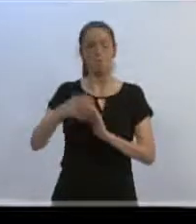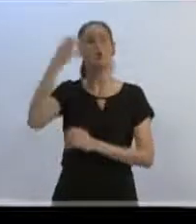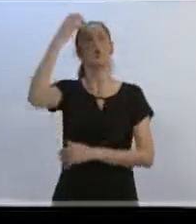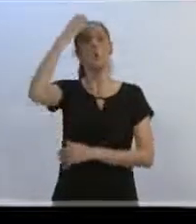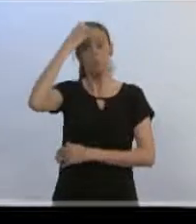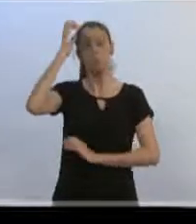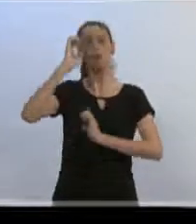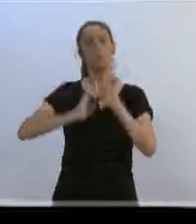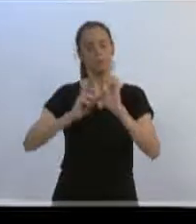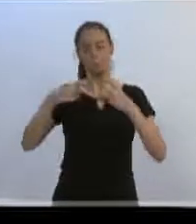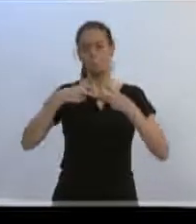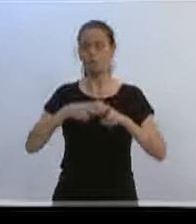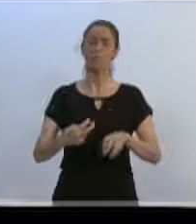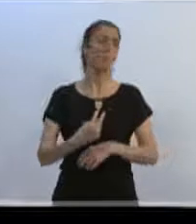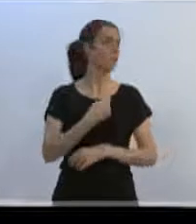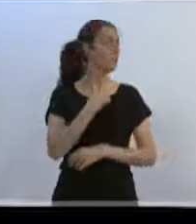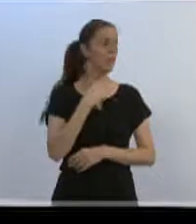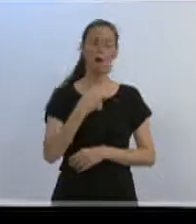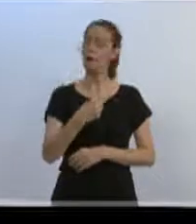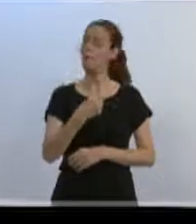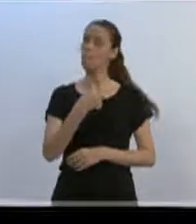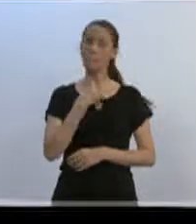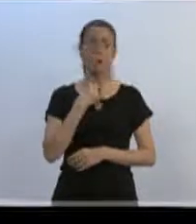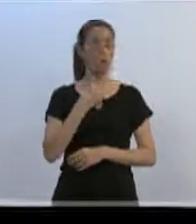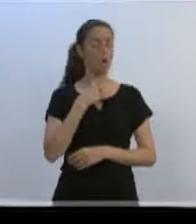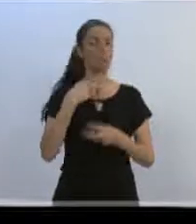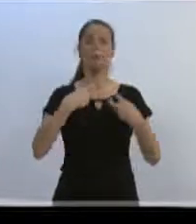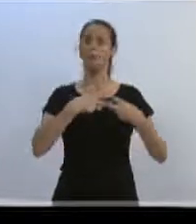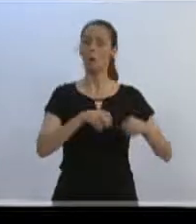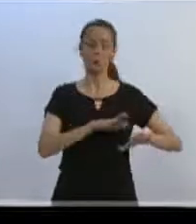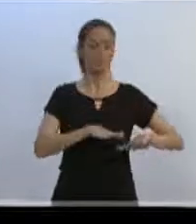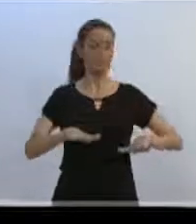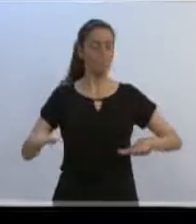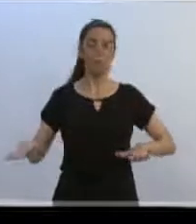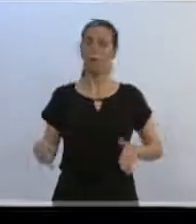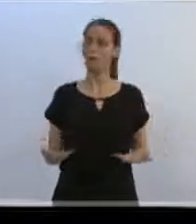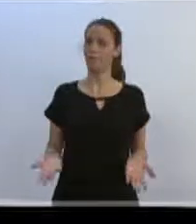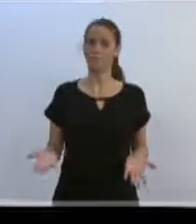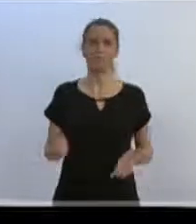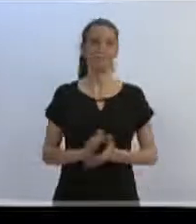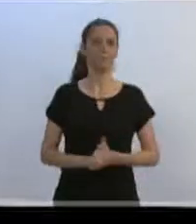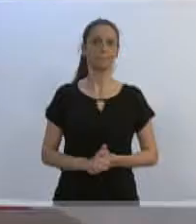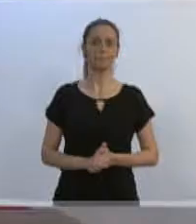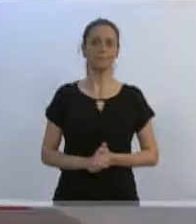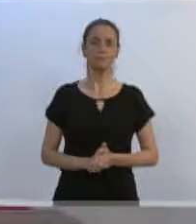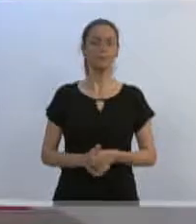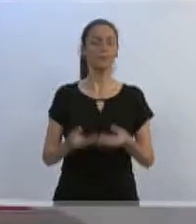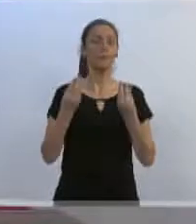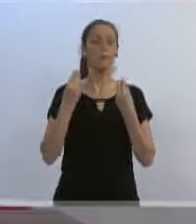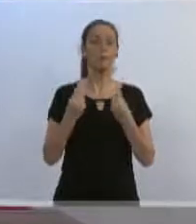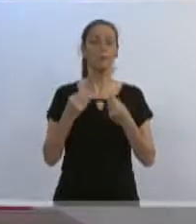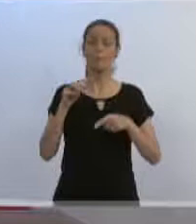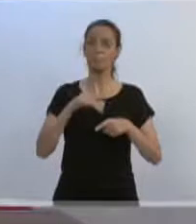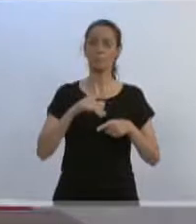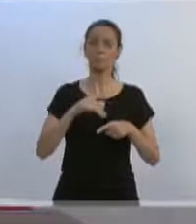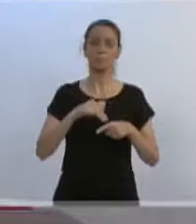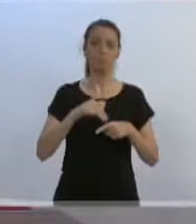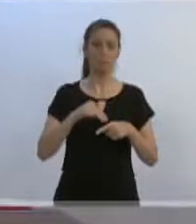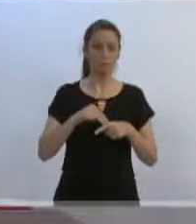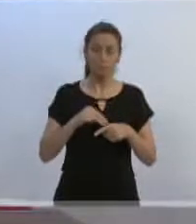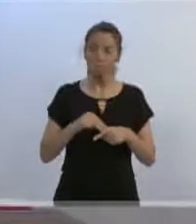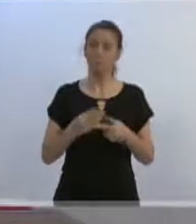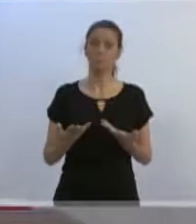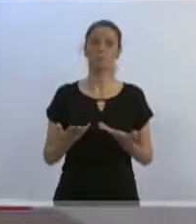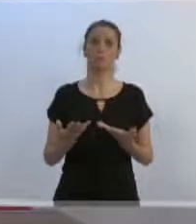dar um jeito não tem que ter vereador adriano com vossa excelência falou o apoio à participação do município para resolver essa rua